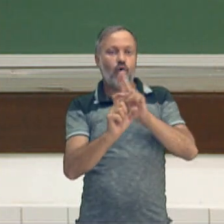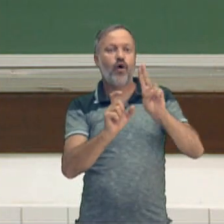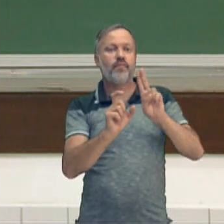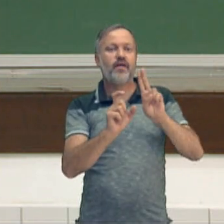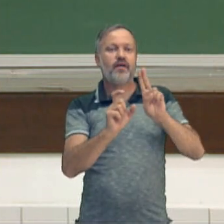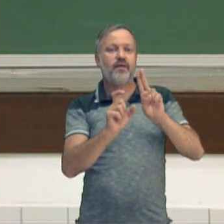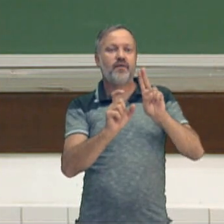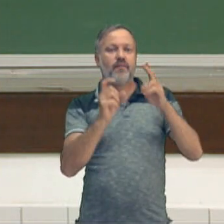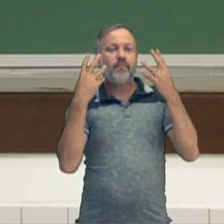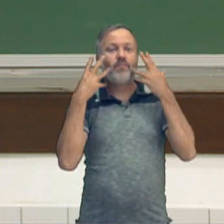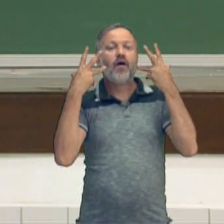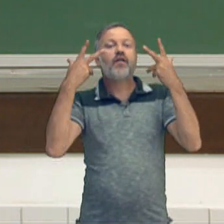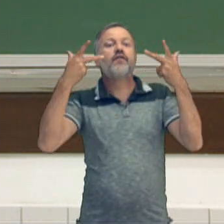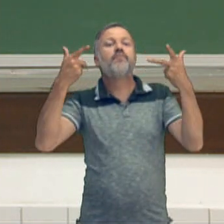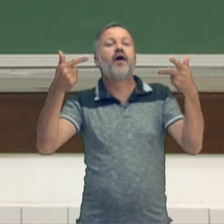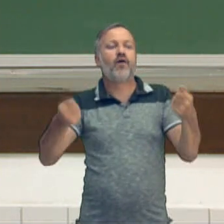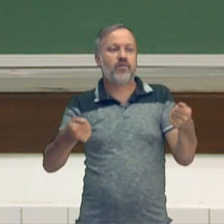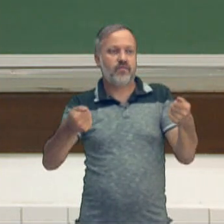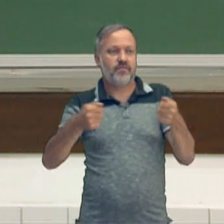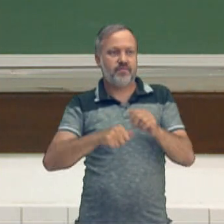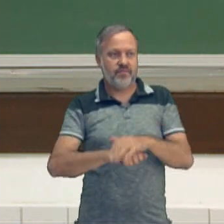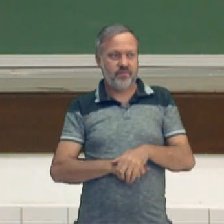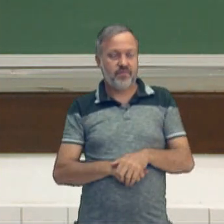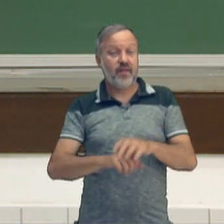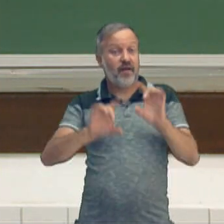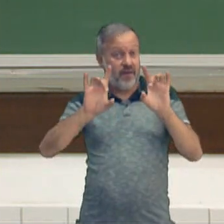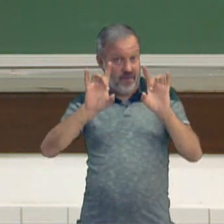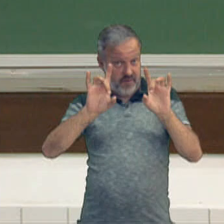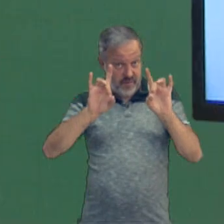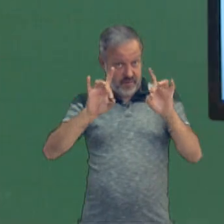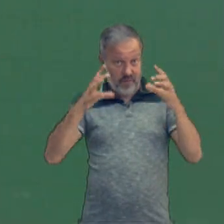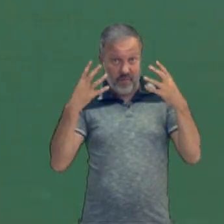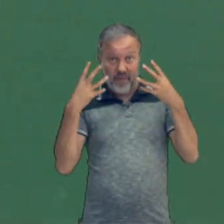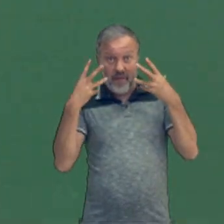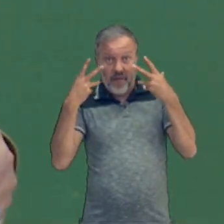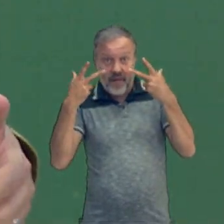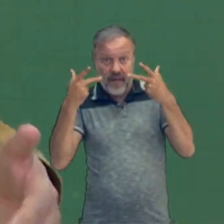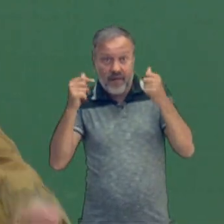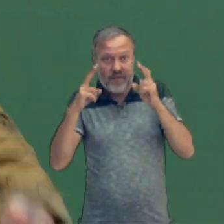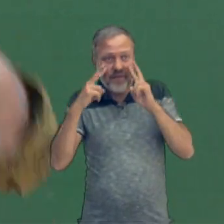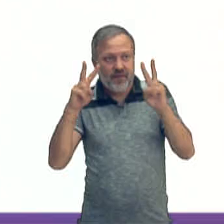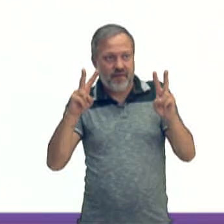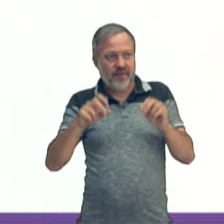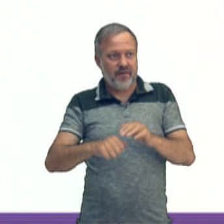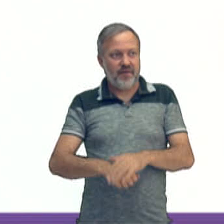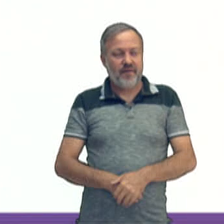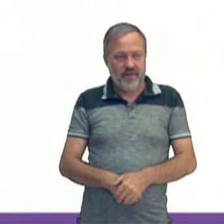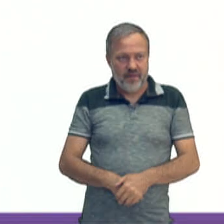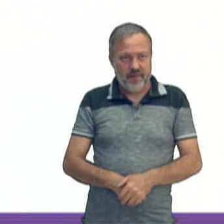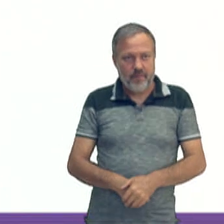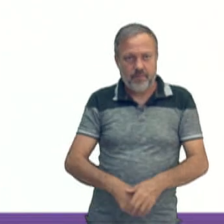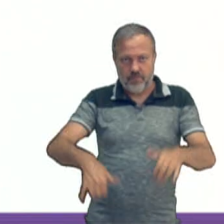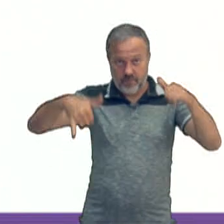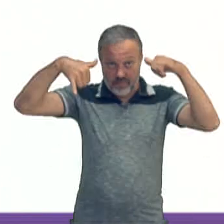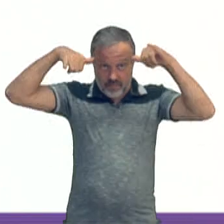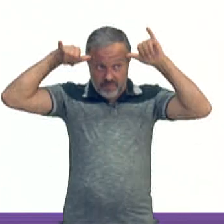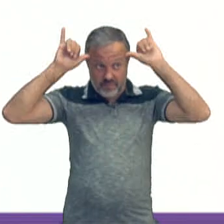do horóscopo chinês. Então, cada ciclo tem um nome de animal e esses animais são o